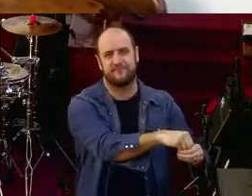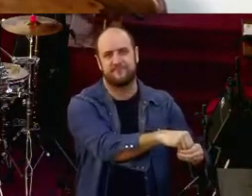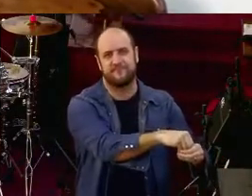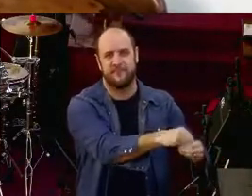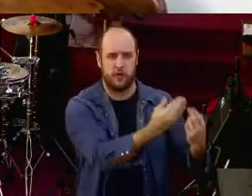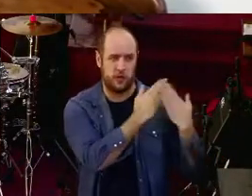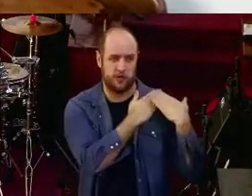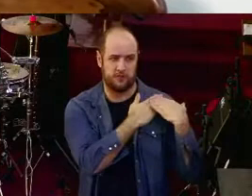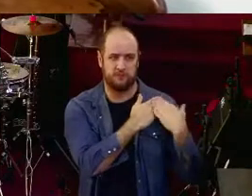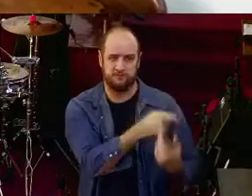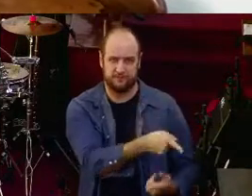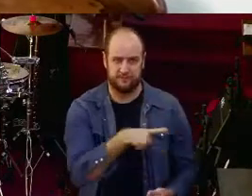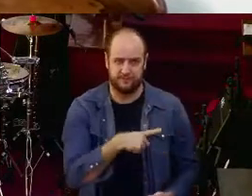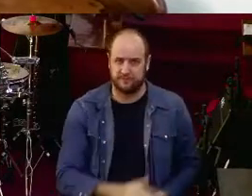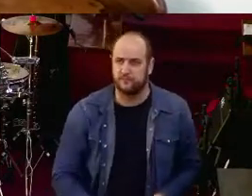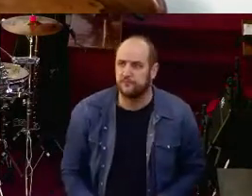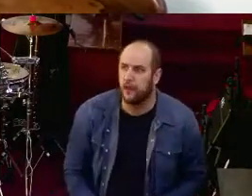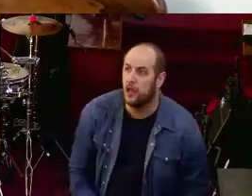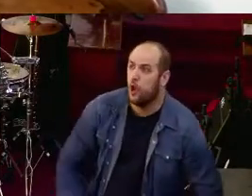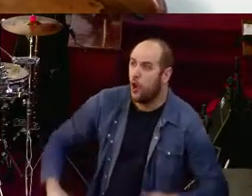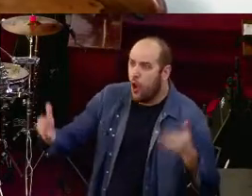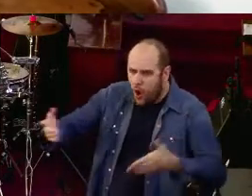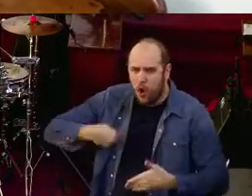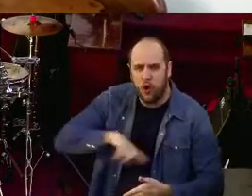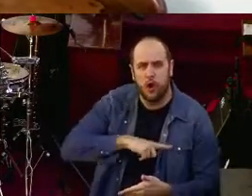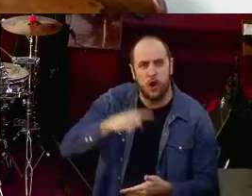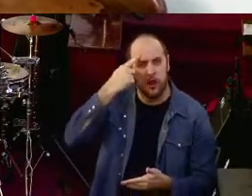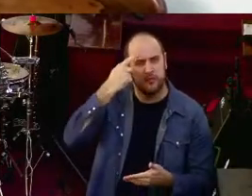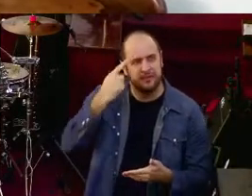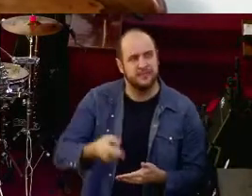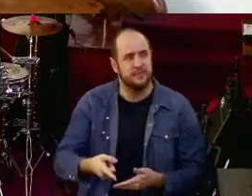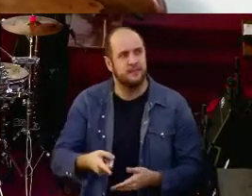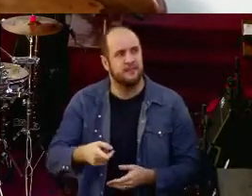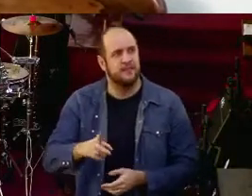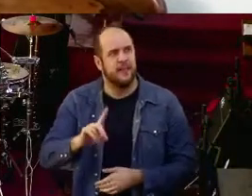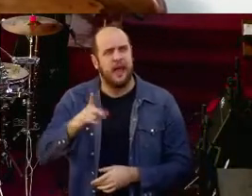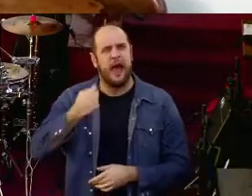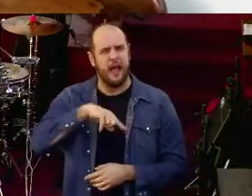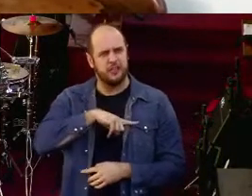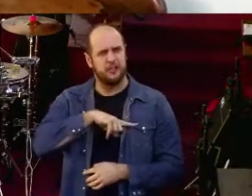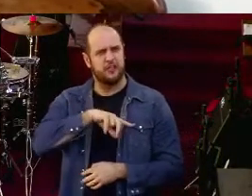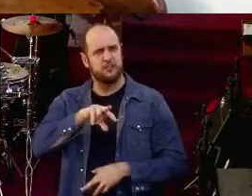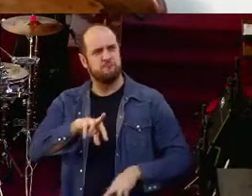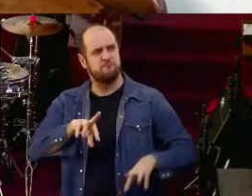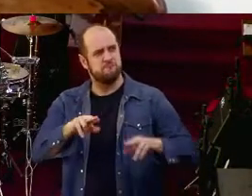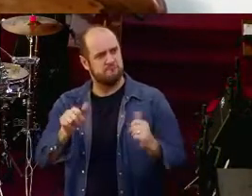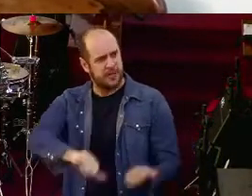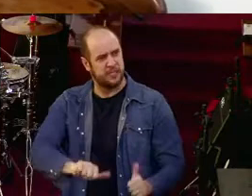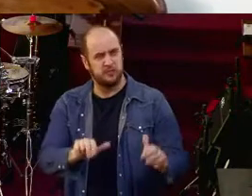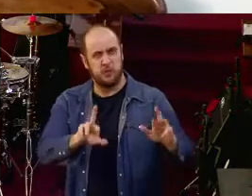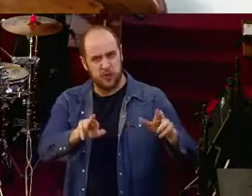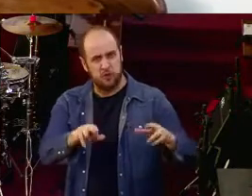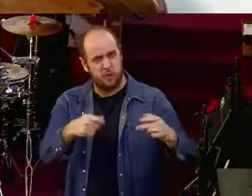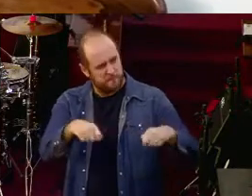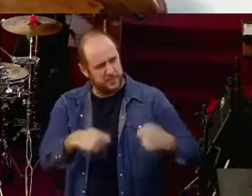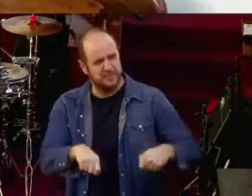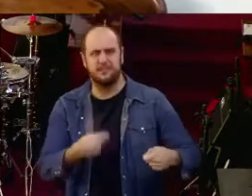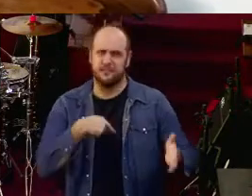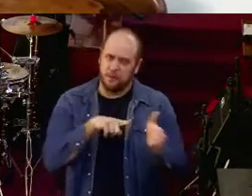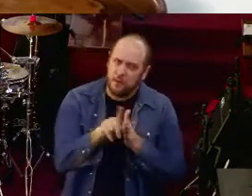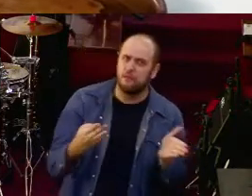na aplicação para os nossos dias: será que nós temos de passar pelo batismo igual ao batismo de